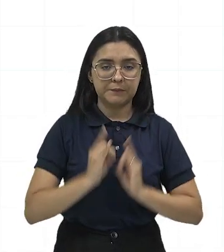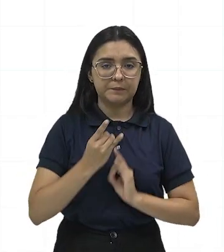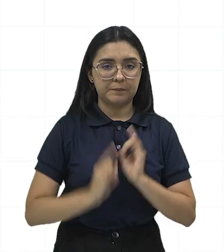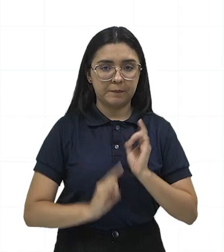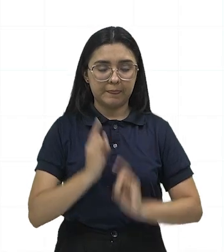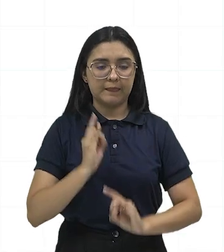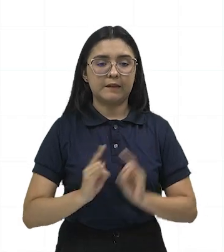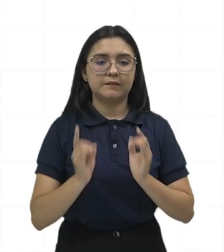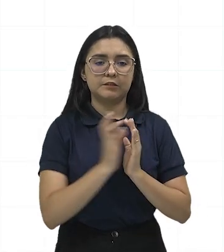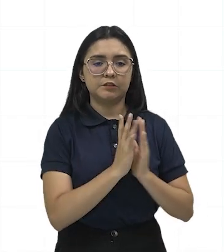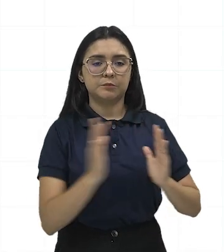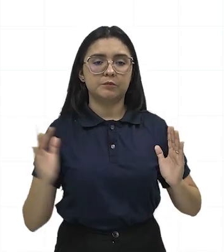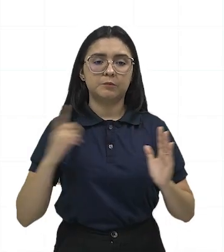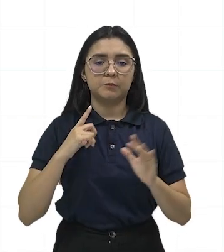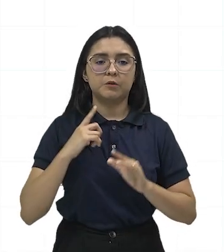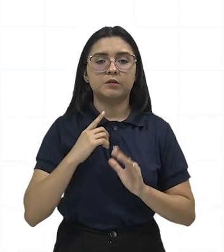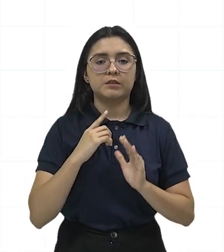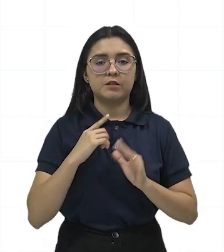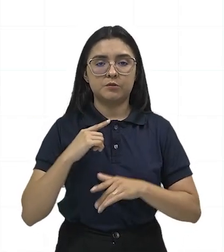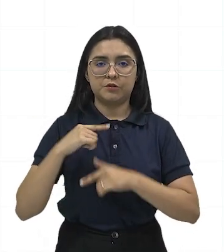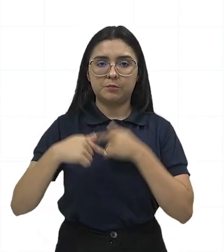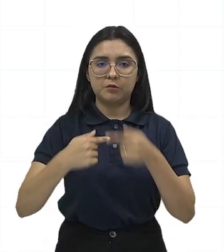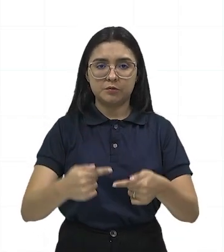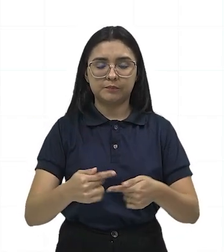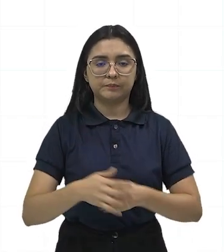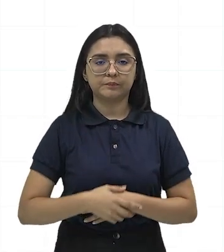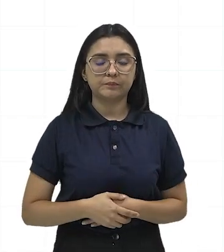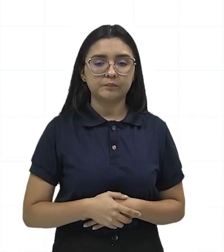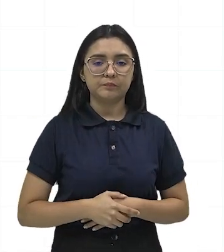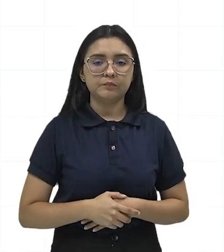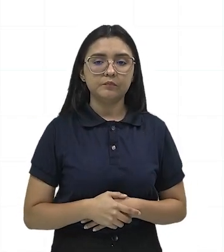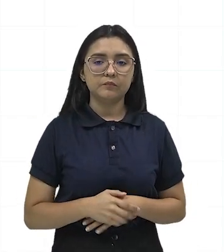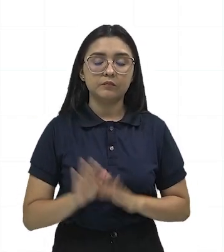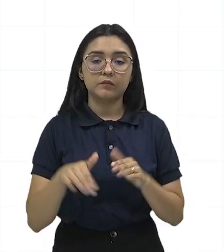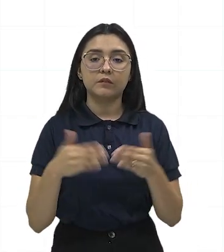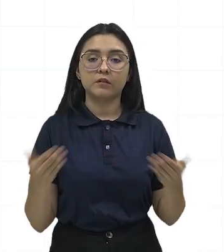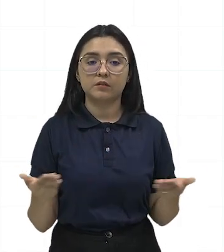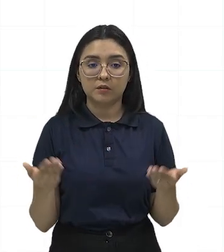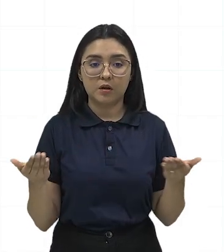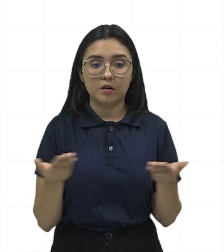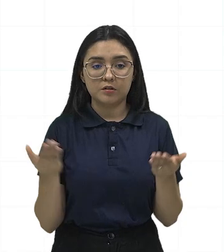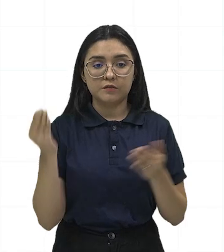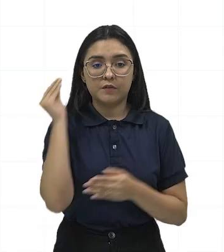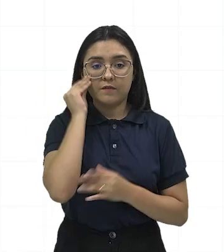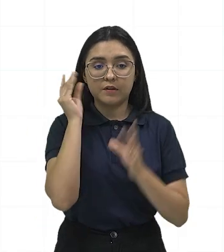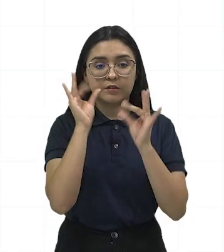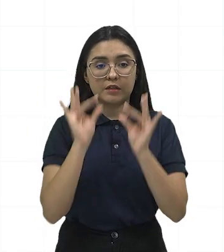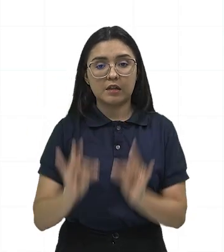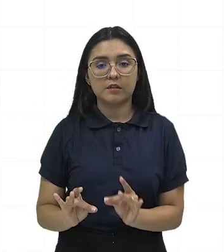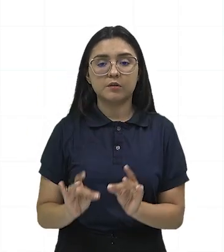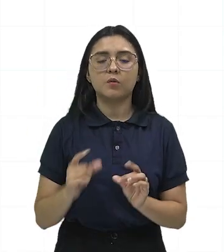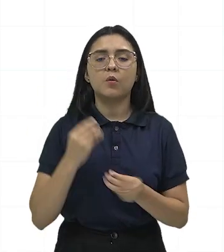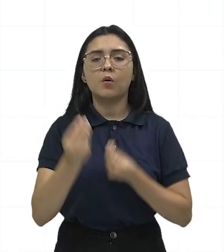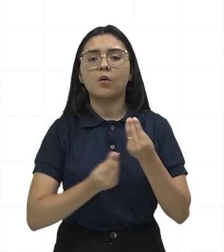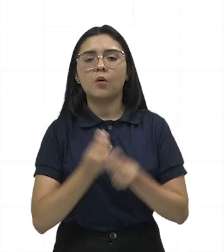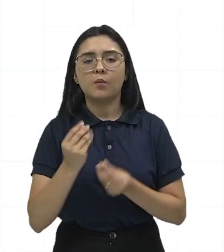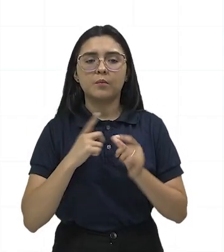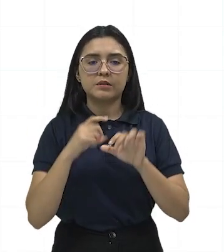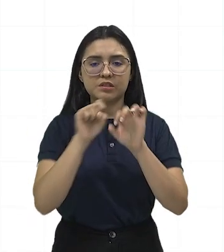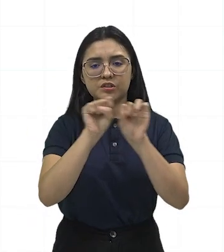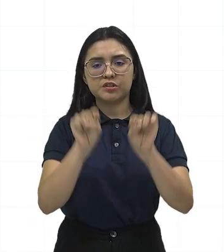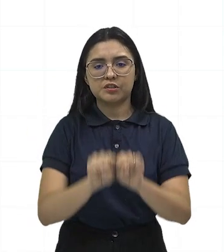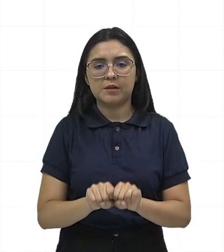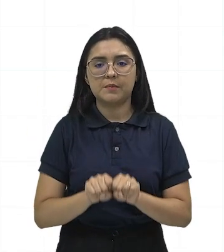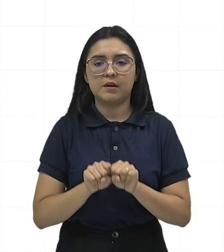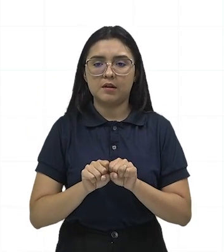todo esse processo reprodutivo, certo? Bom, a gente vai ver com um pouco mais de detalhes esse sistema